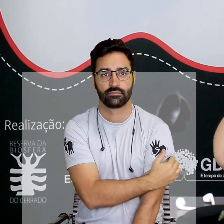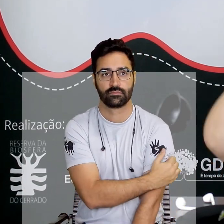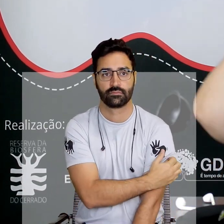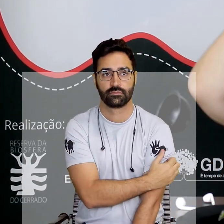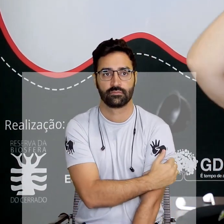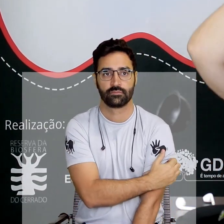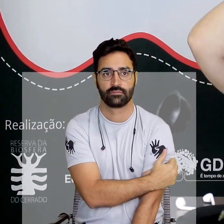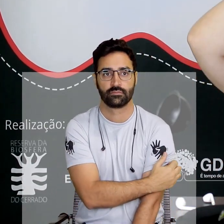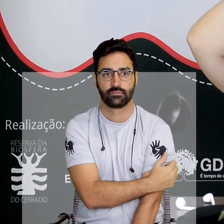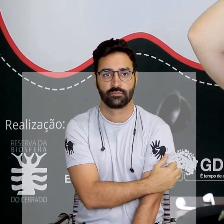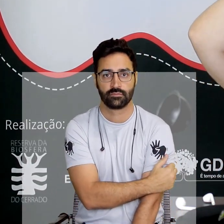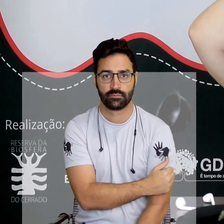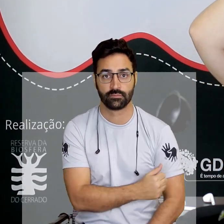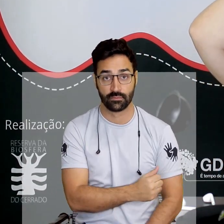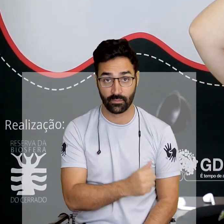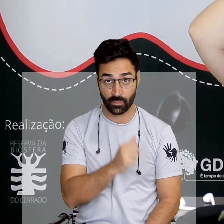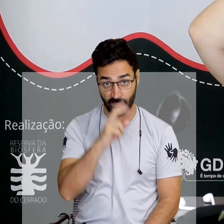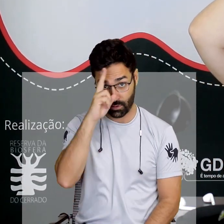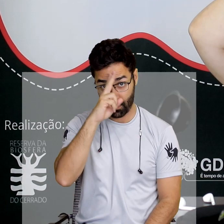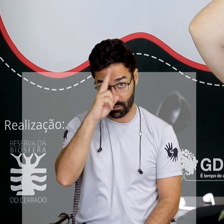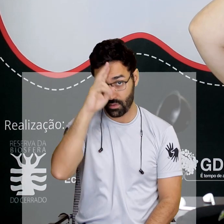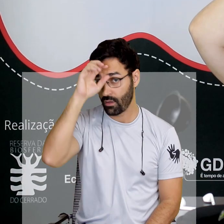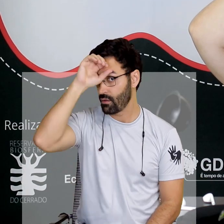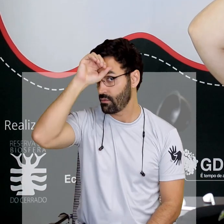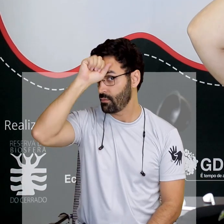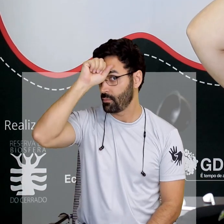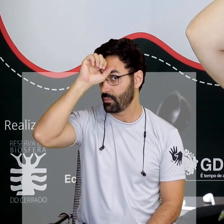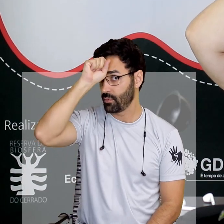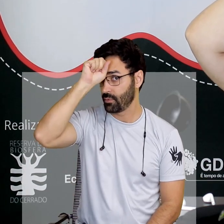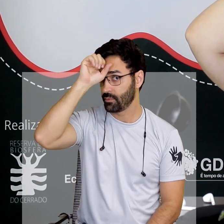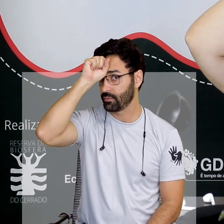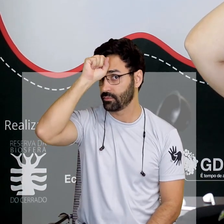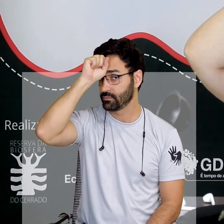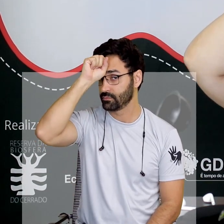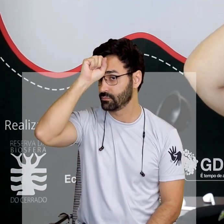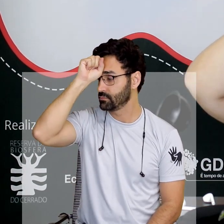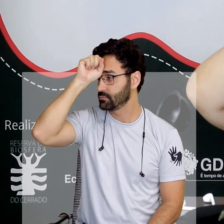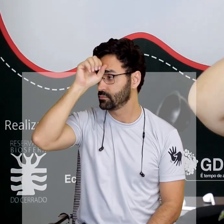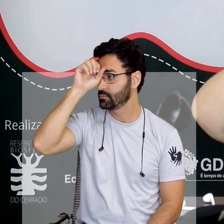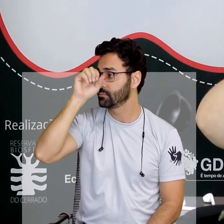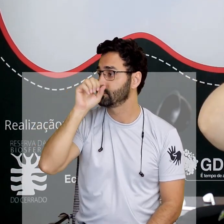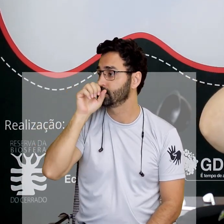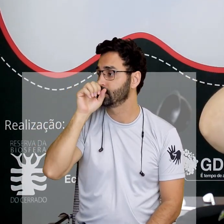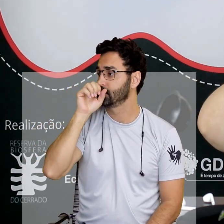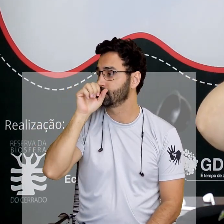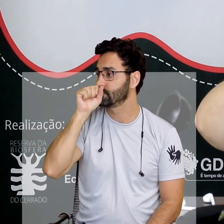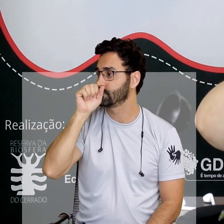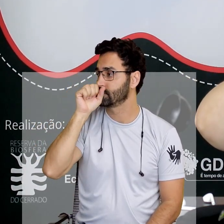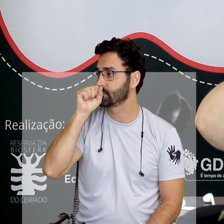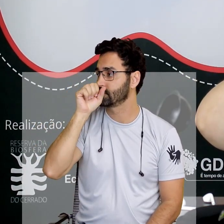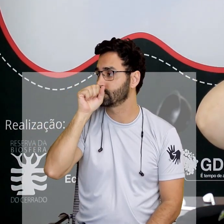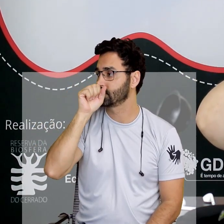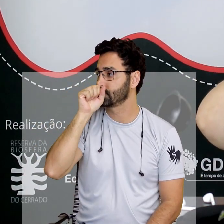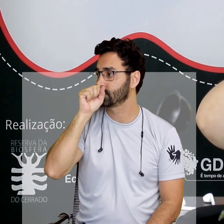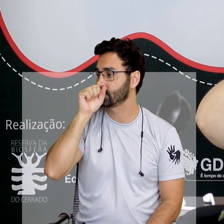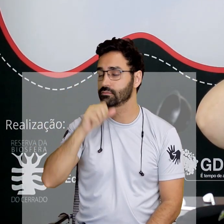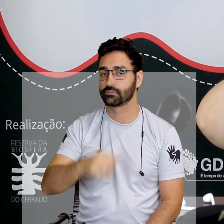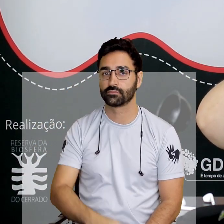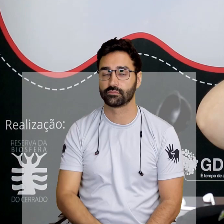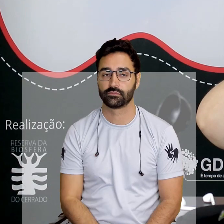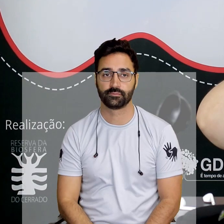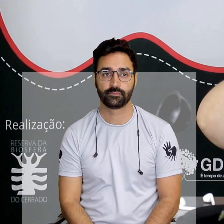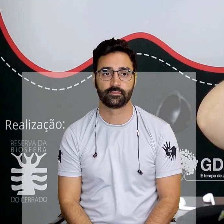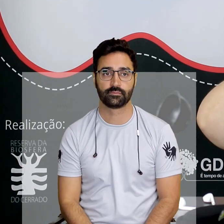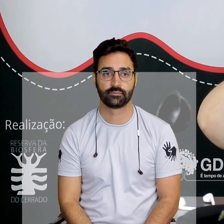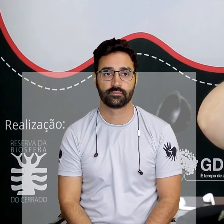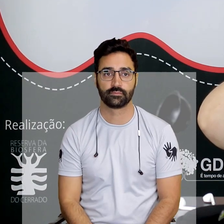Sábado, aquele mesmo sinal que a gente aprendeu aqui, ó, o mesmo movimento do aprender, a gente põe na frente da boca aqui, ó, sábado.